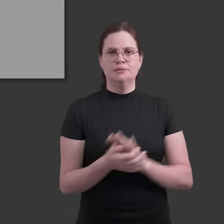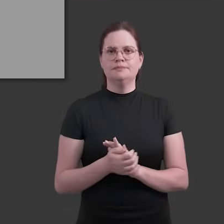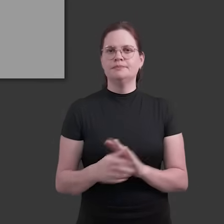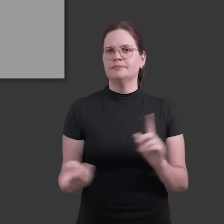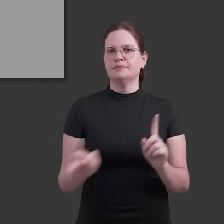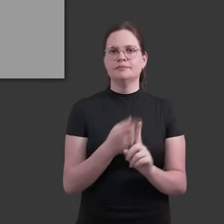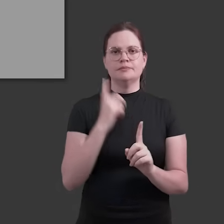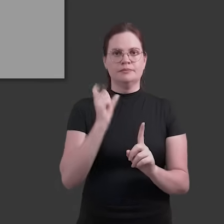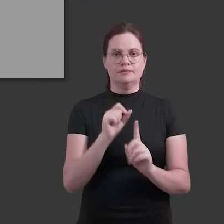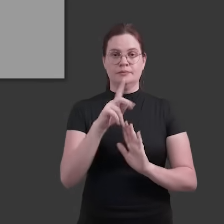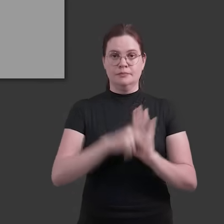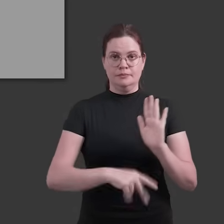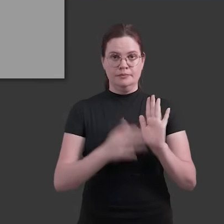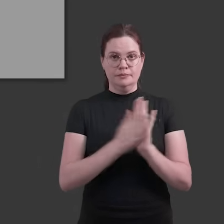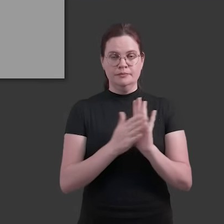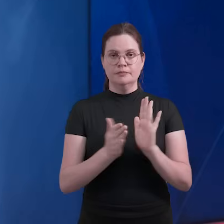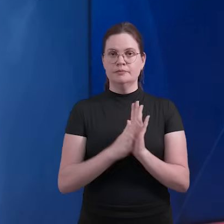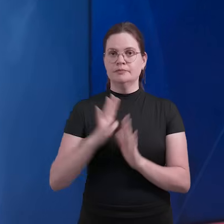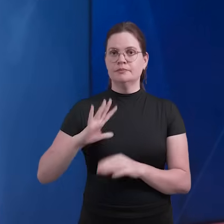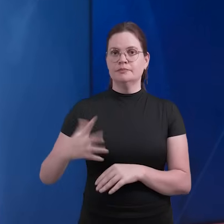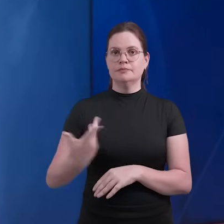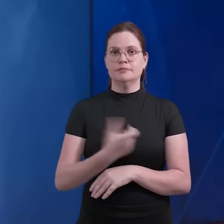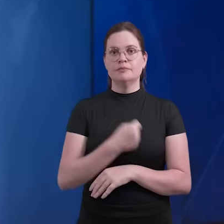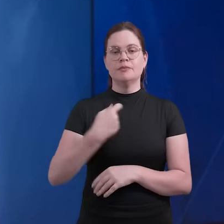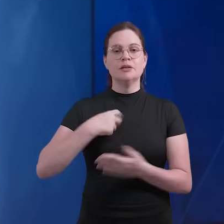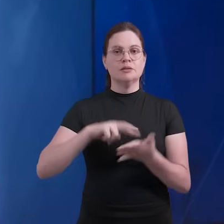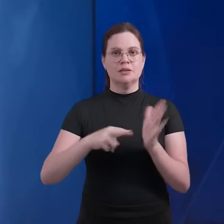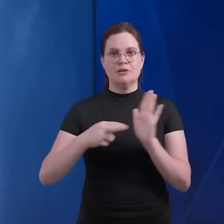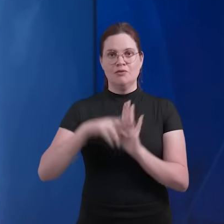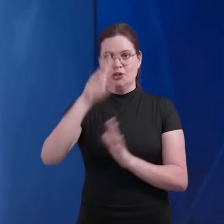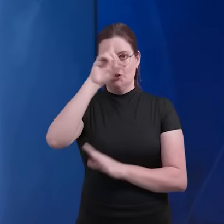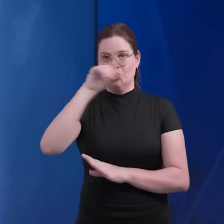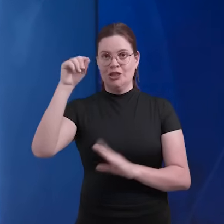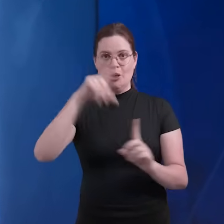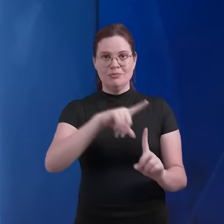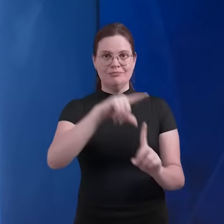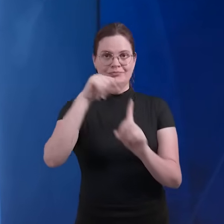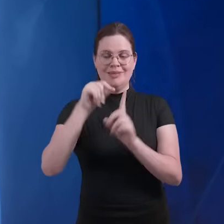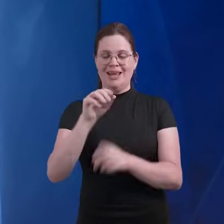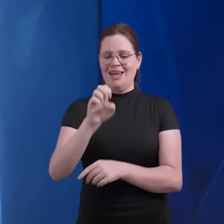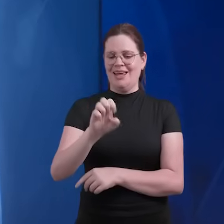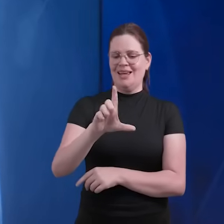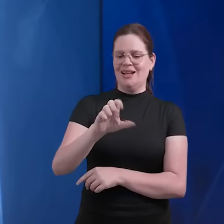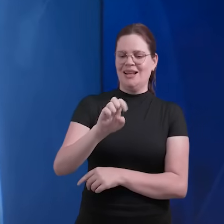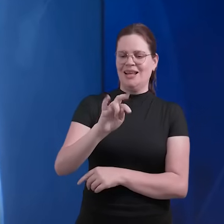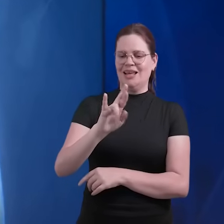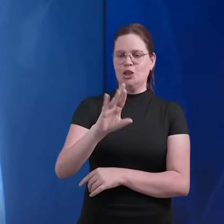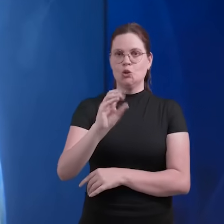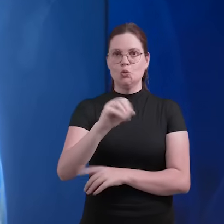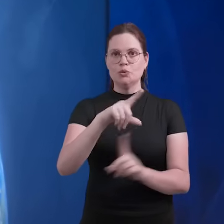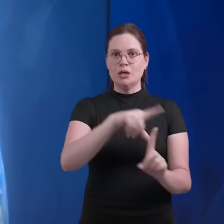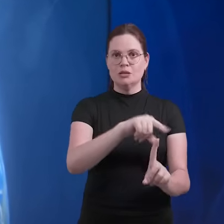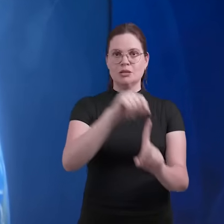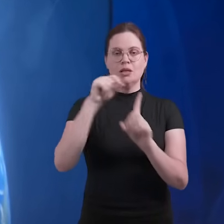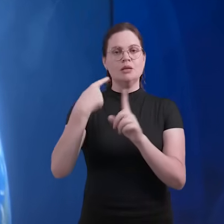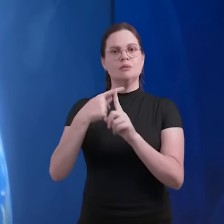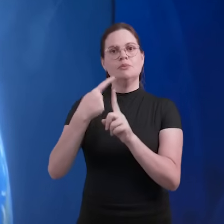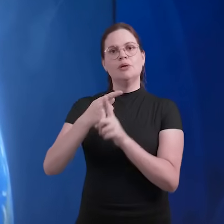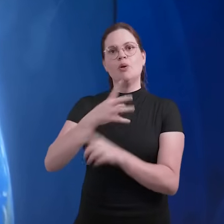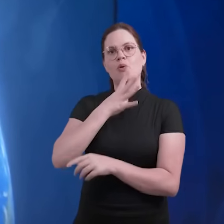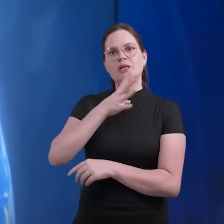Deus? Primeiramente, esse projeto de salvação, ele é uma eleição. Lembra que nós lemos no início? Eleitos segundo